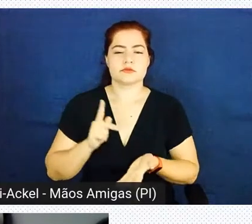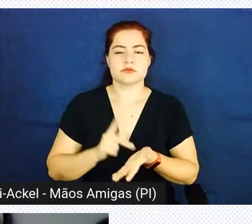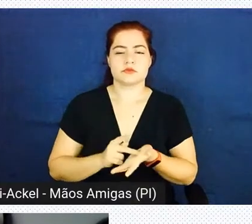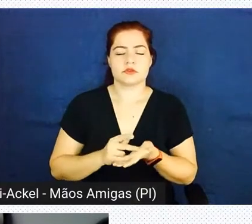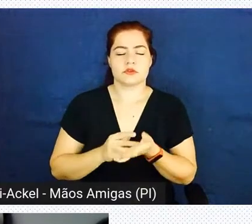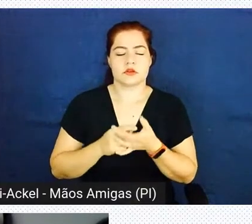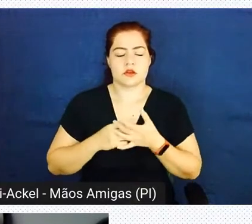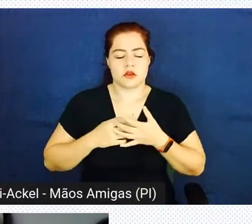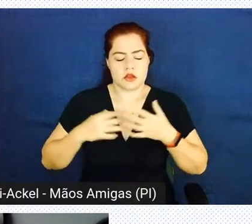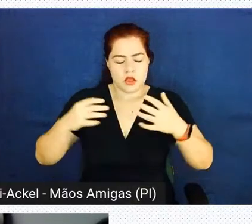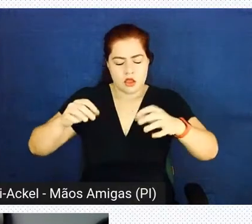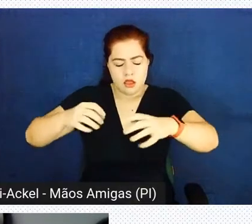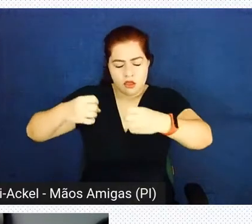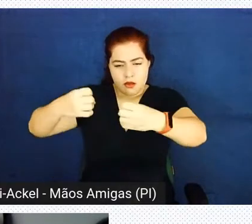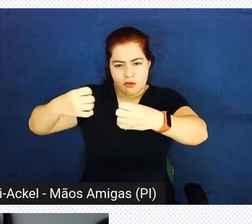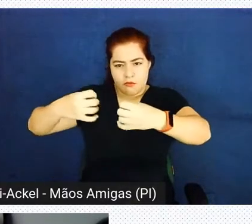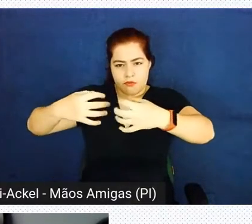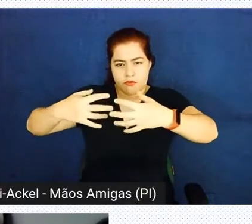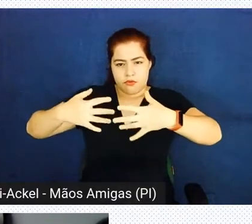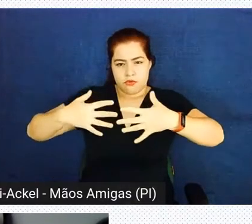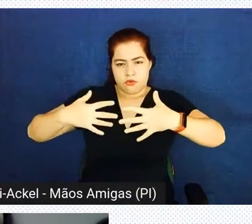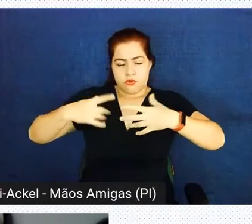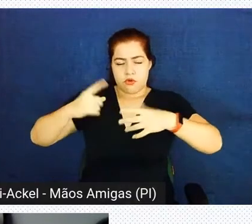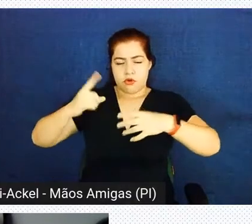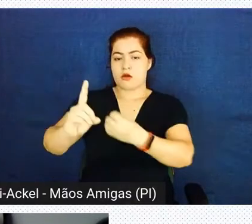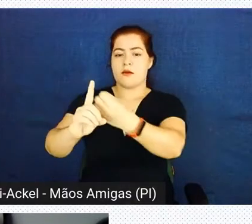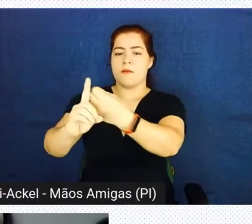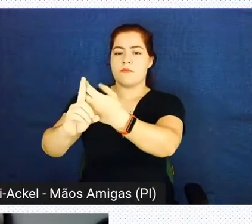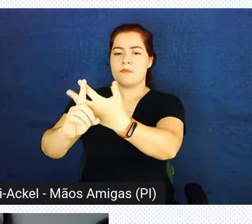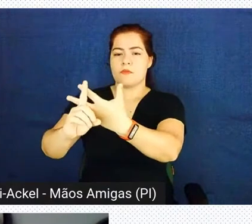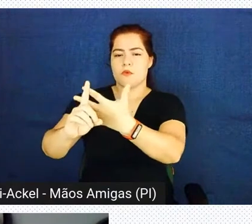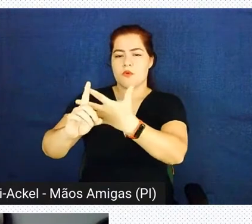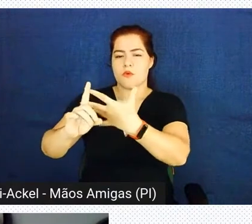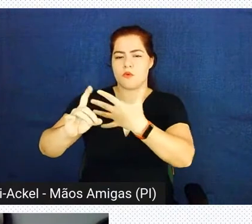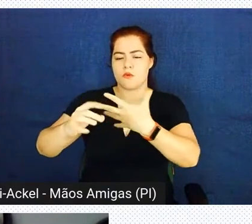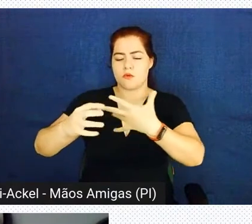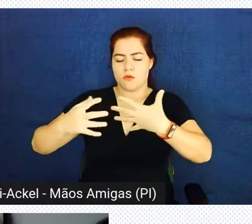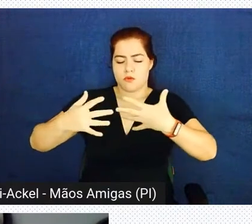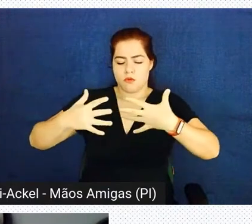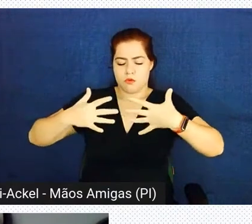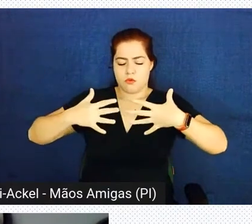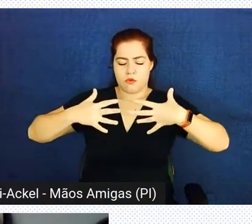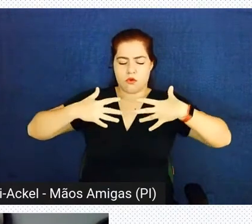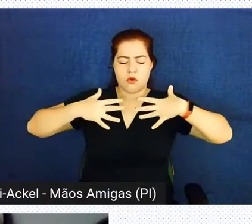invadidos por essa mensagem de esperança, por essa energia transformadora.